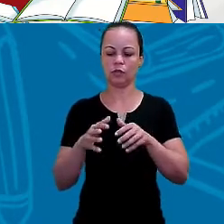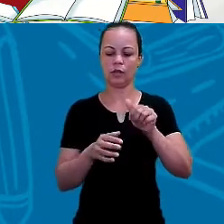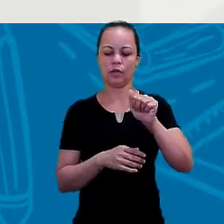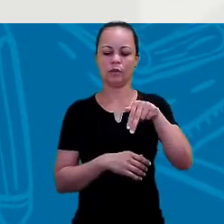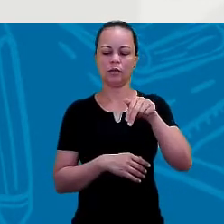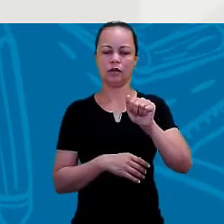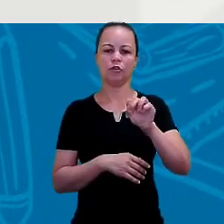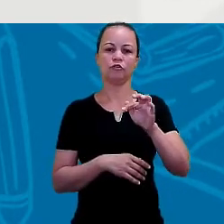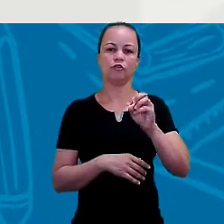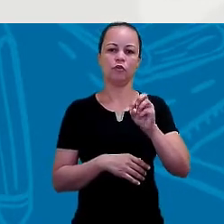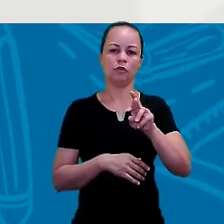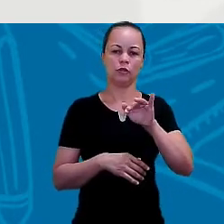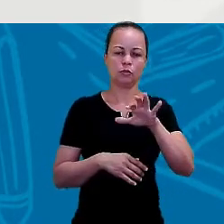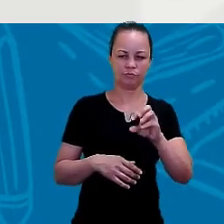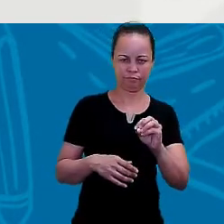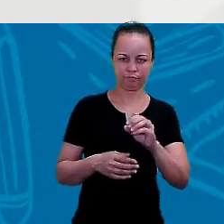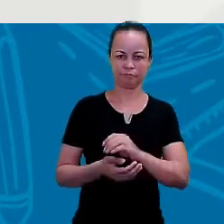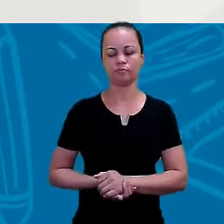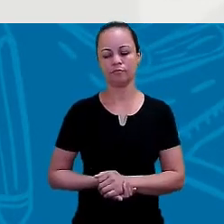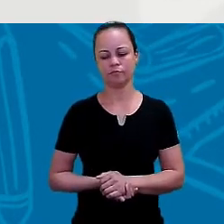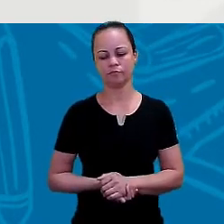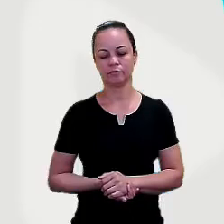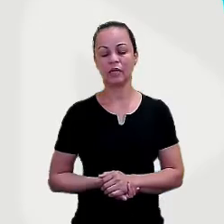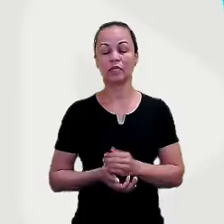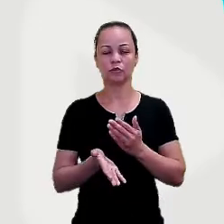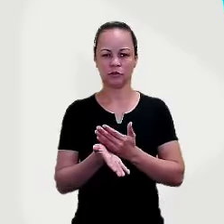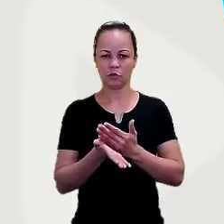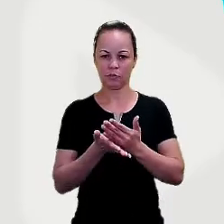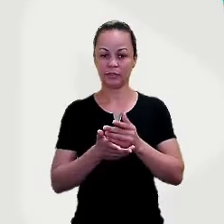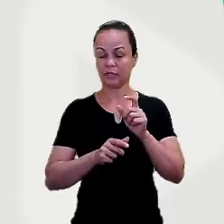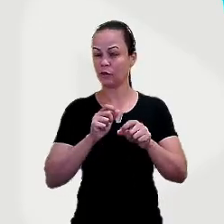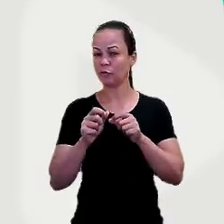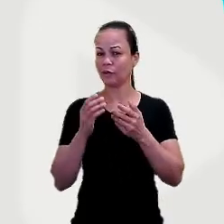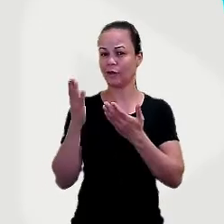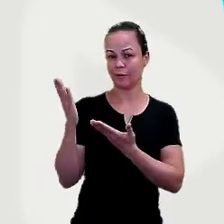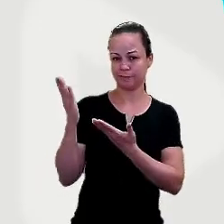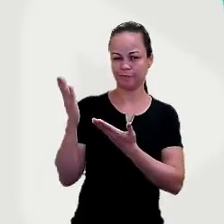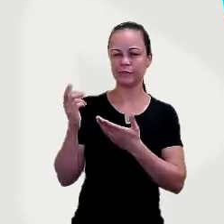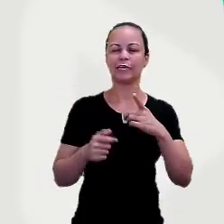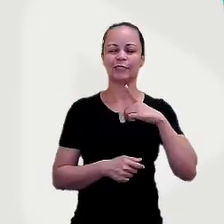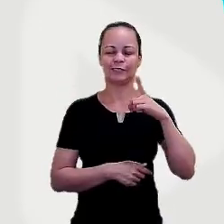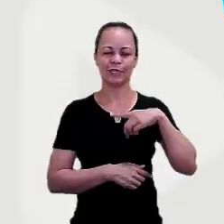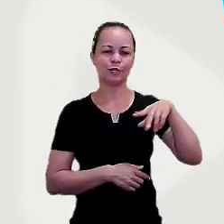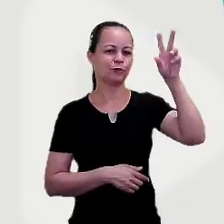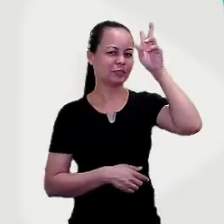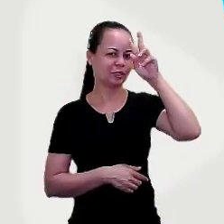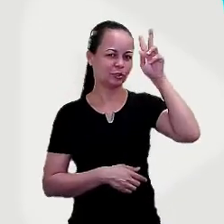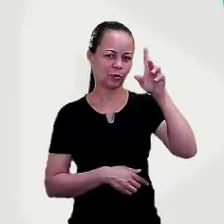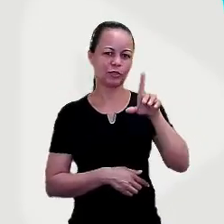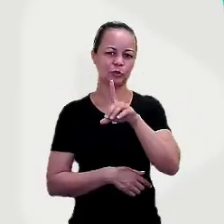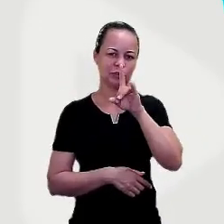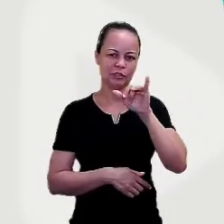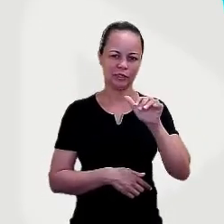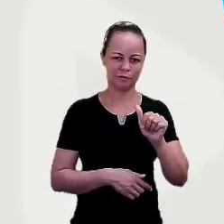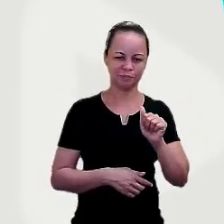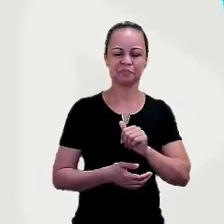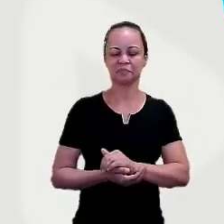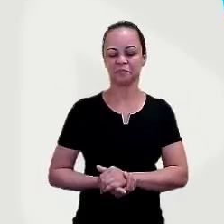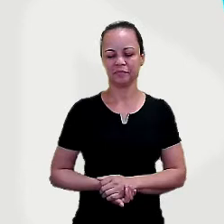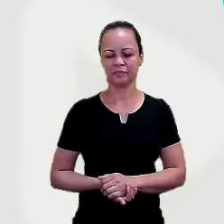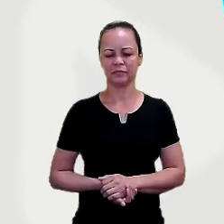embora da continuidade à nossa aula. Mas antes, o é que a gente tem aí? A nossa história do dia. Qual